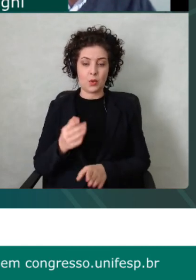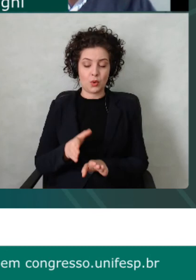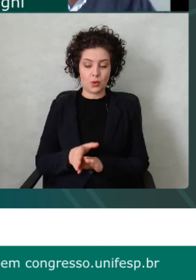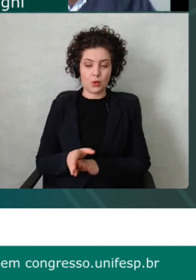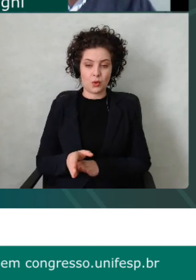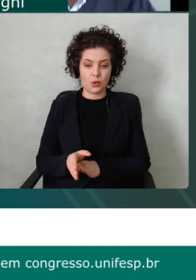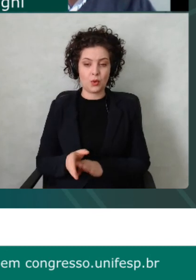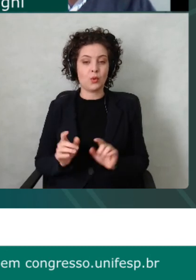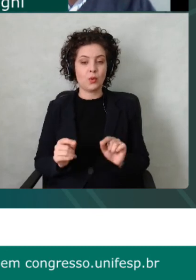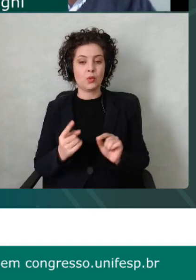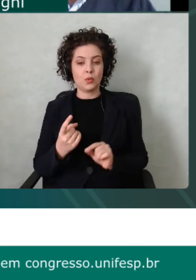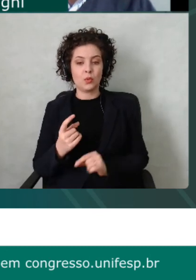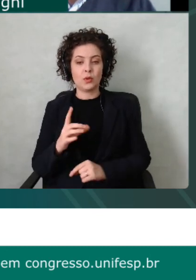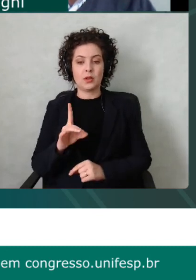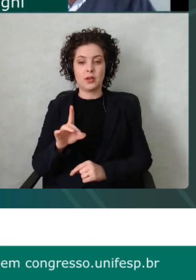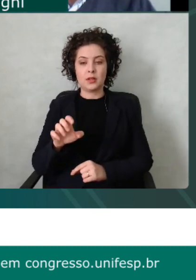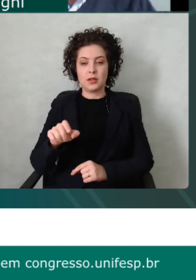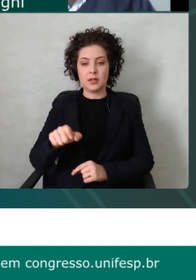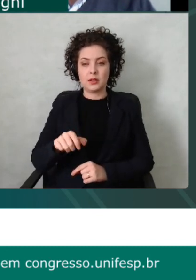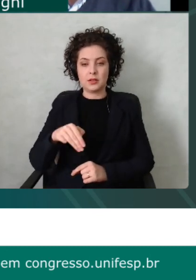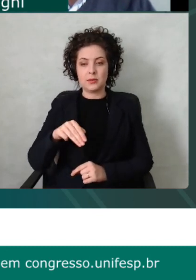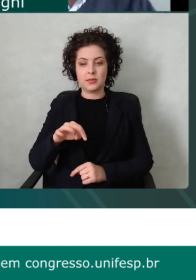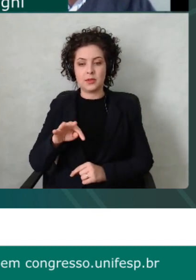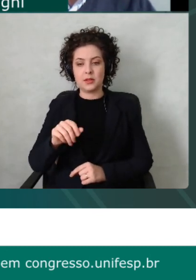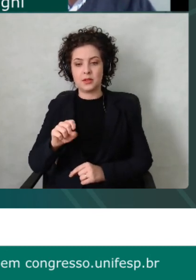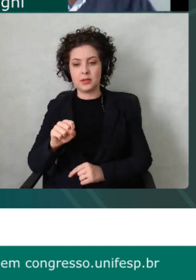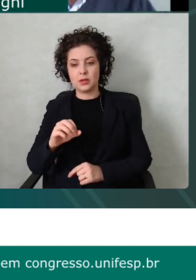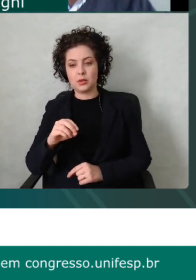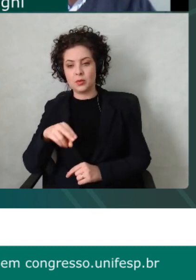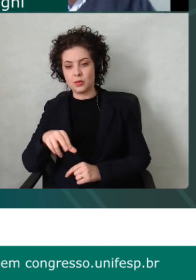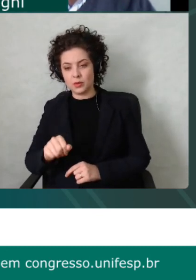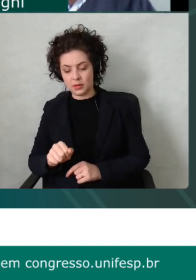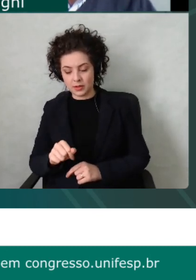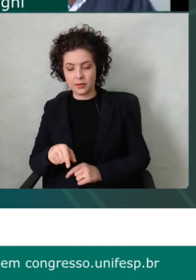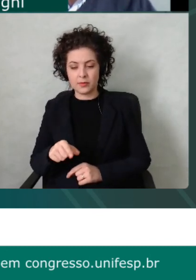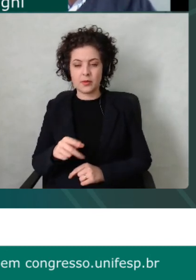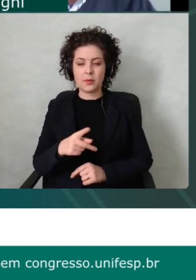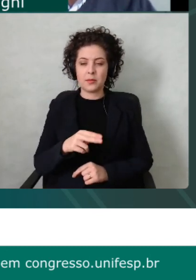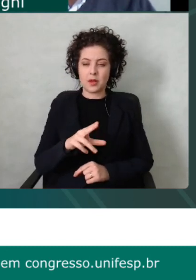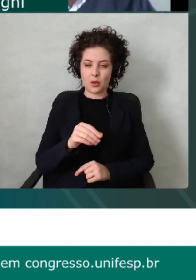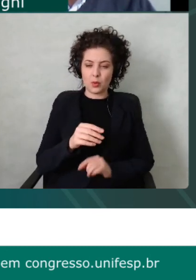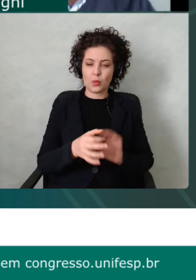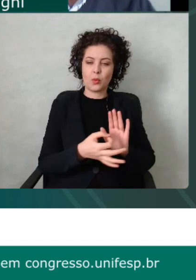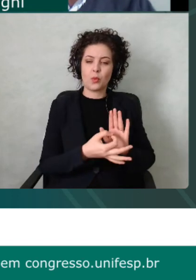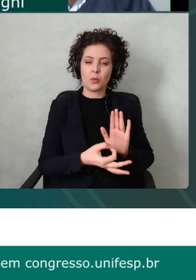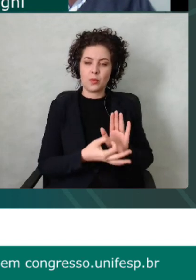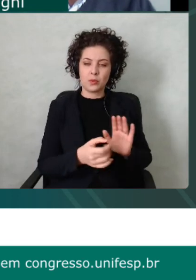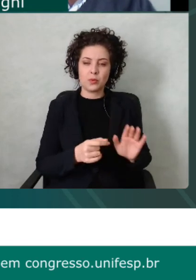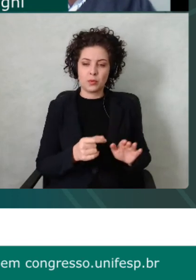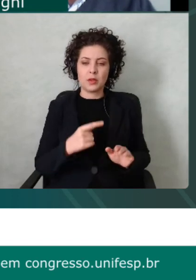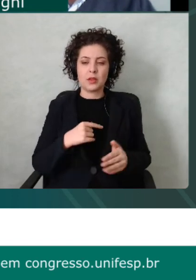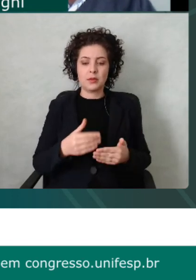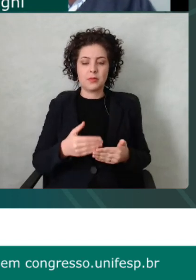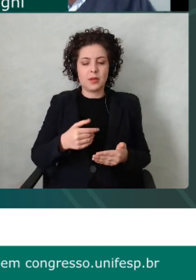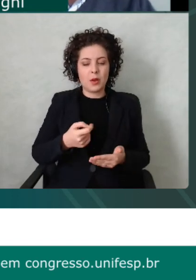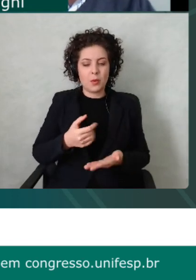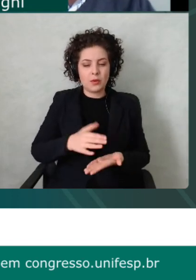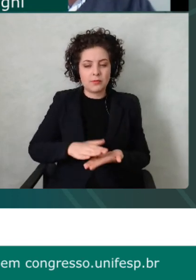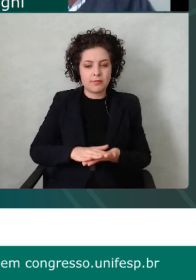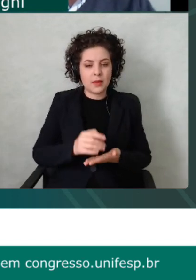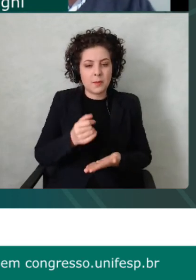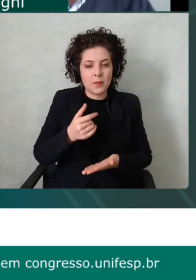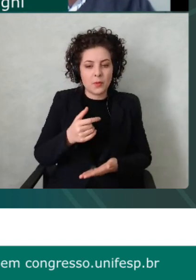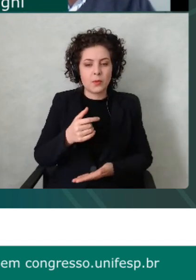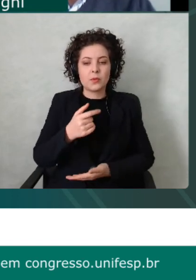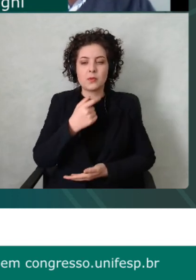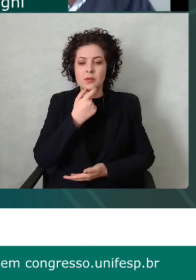a dexametasona. Como o Paulo comentou, há pouco tempo foi publicado um pré-print de um estudo britânico, o